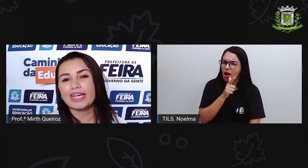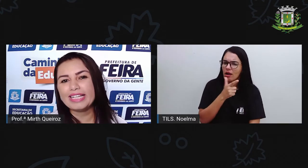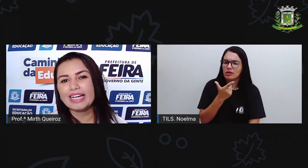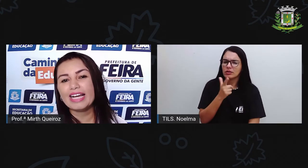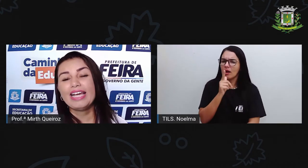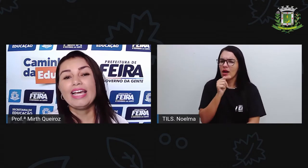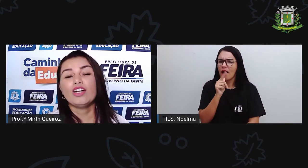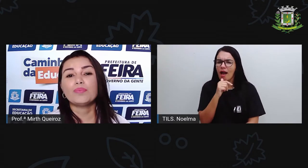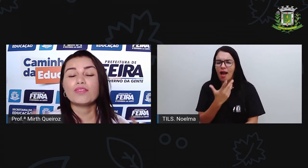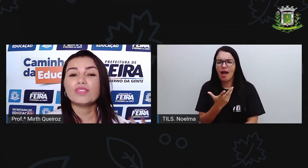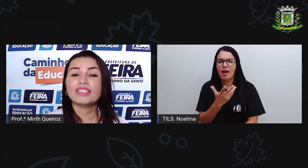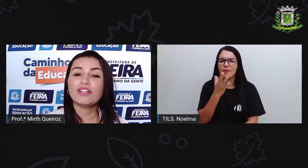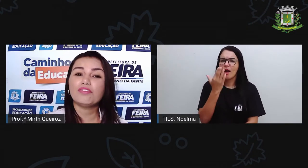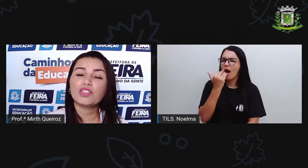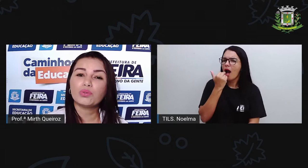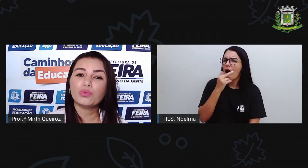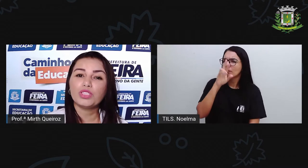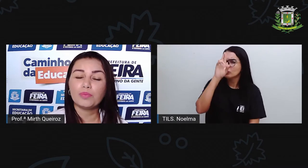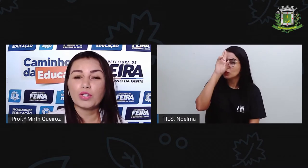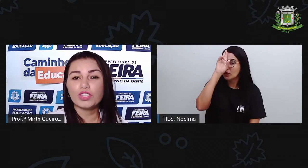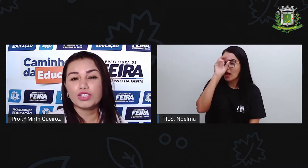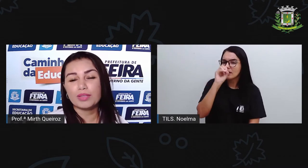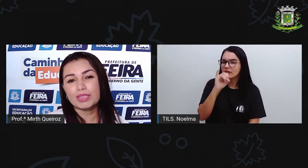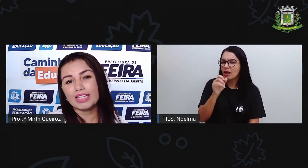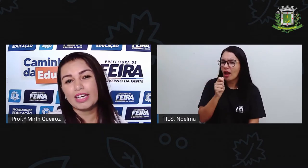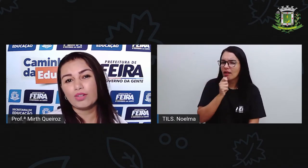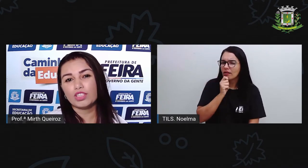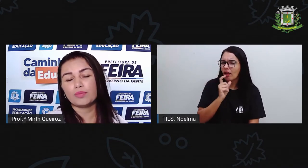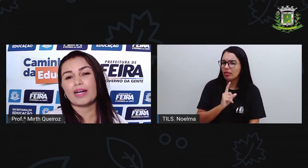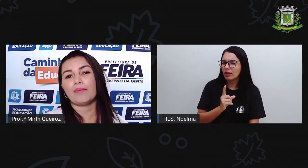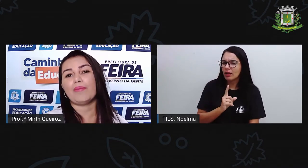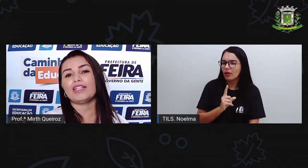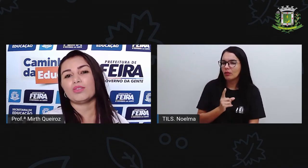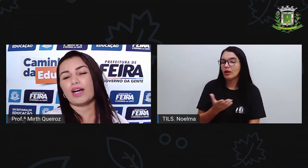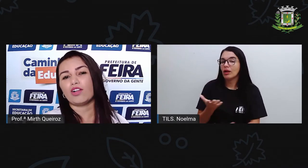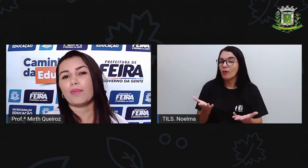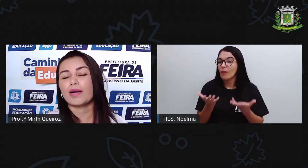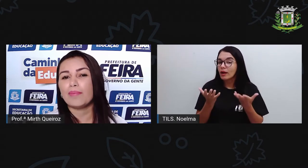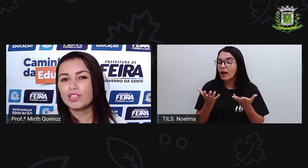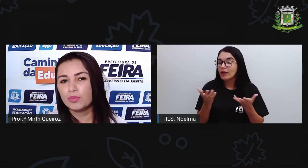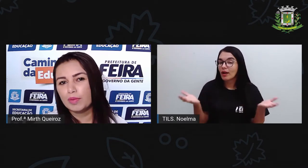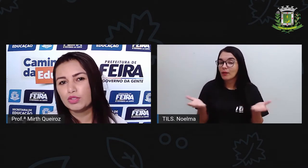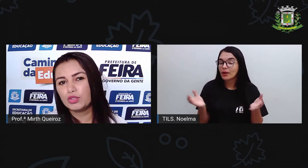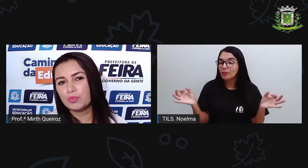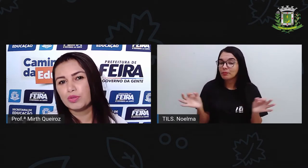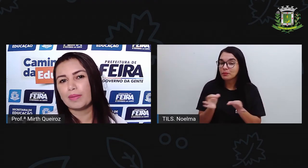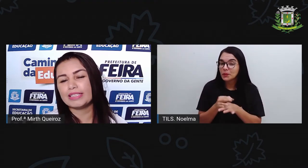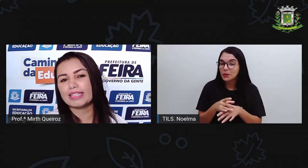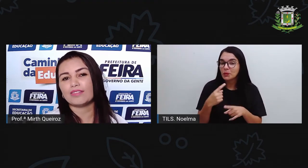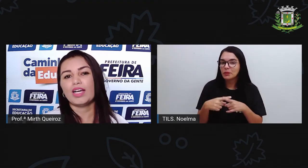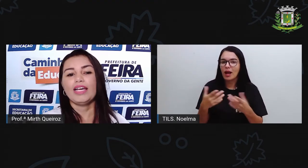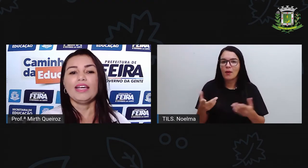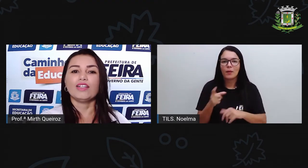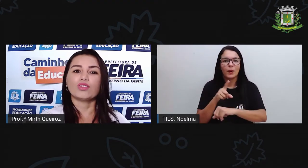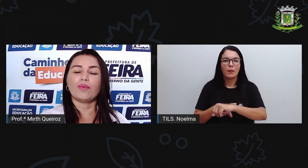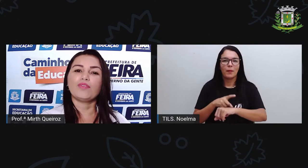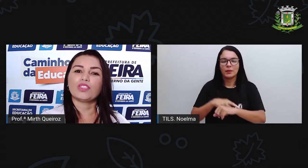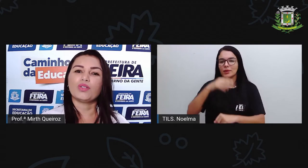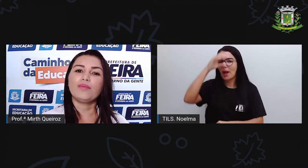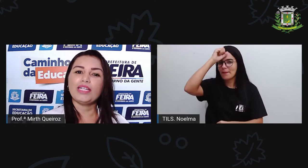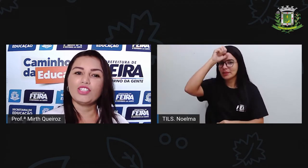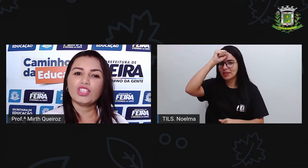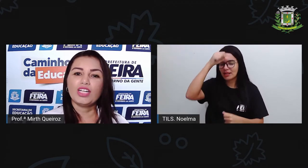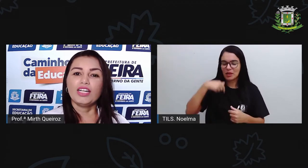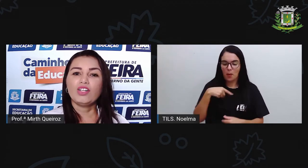almoçou ainda? Eu espero que vocês tenham feito tudo isso, porque nós estamos aqui reunidos para mais uma aula, para mais um momento de muito aprendizado. Eu sou a